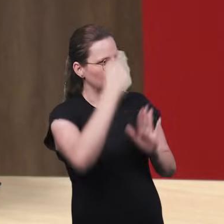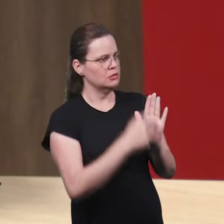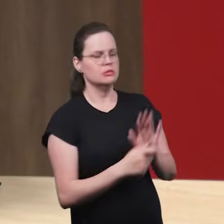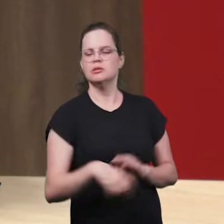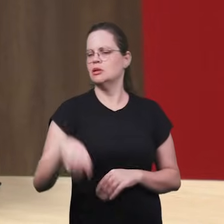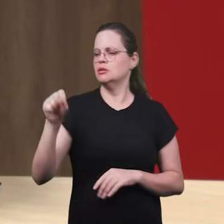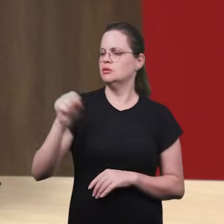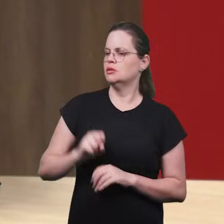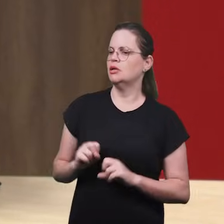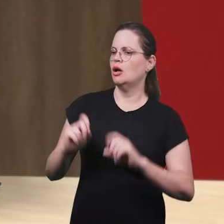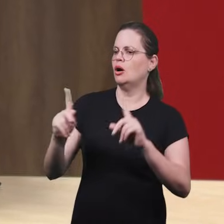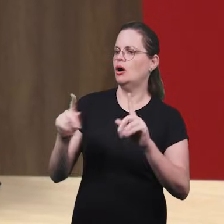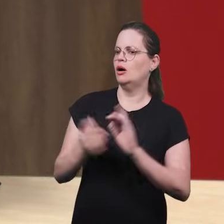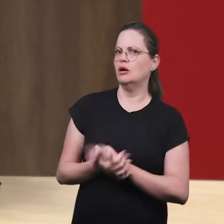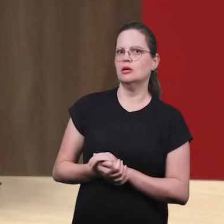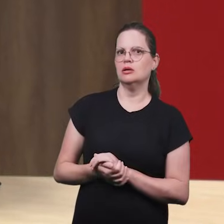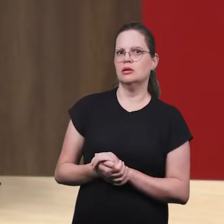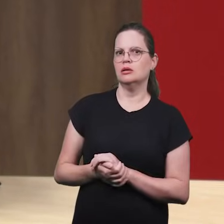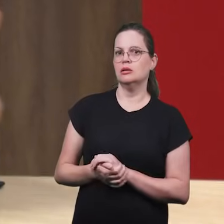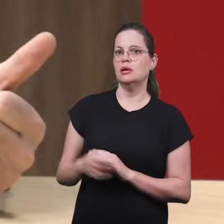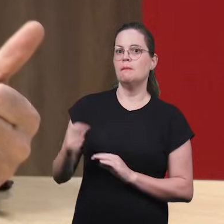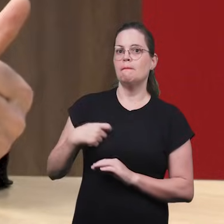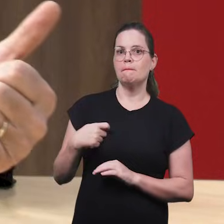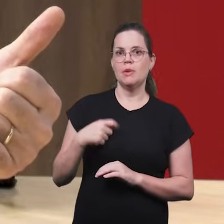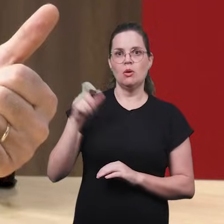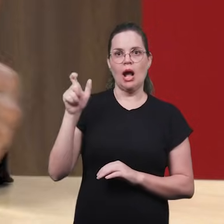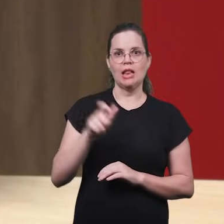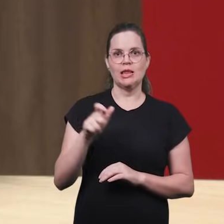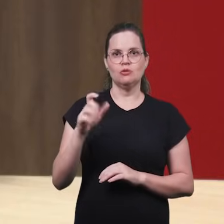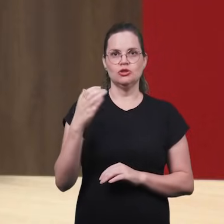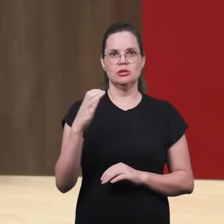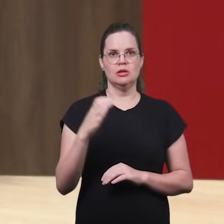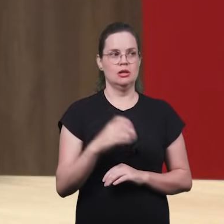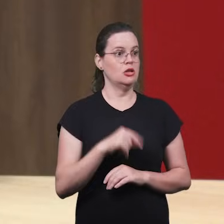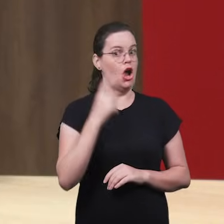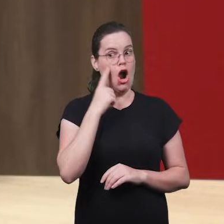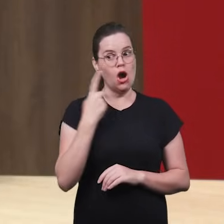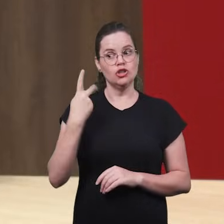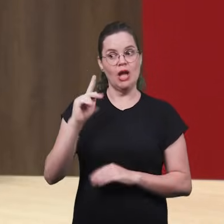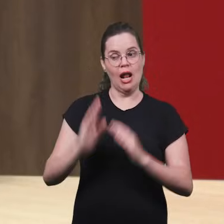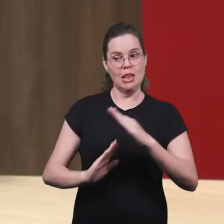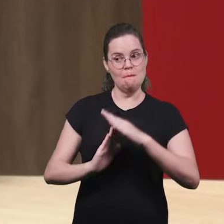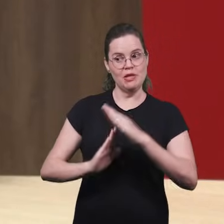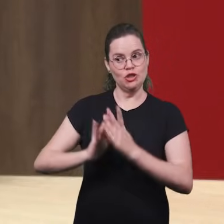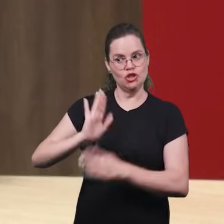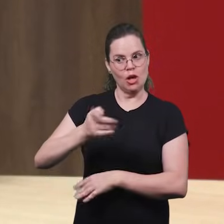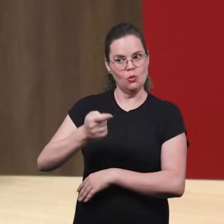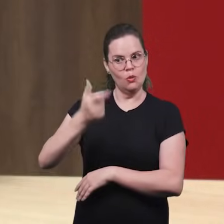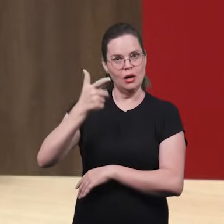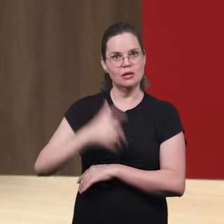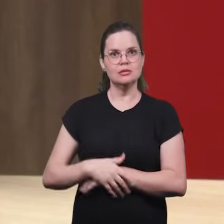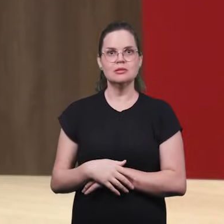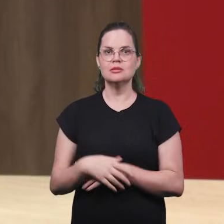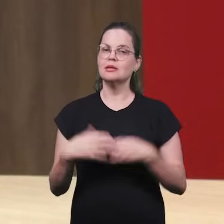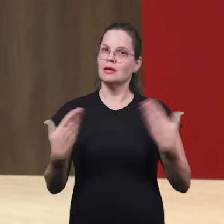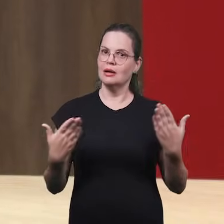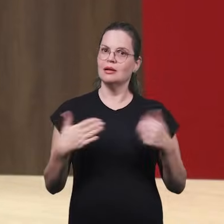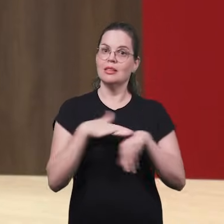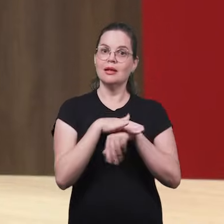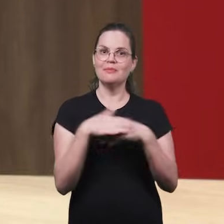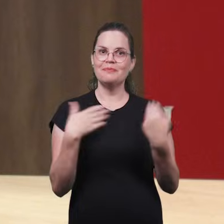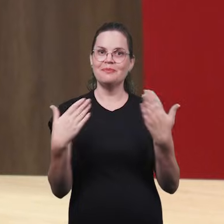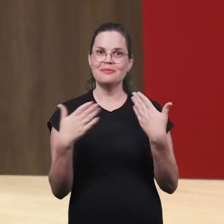senhor. Tá bom, então põe meu cartão de crédito. Olha, seu cartão de crédito já está quase chegando ao limite. Né? E